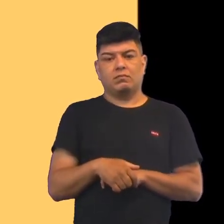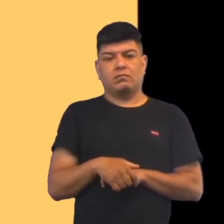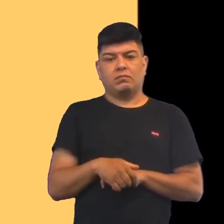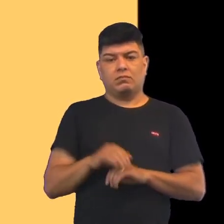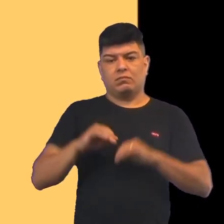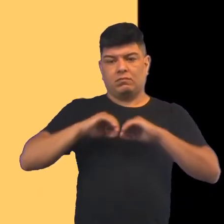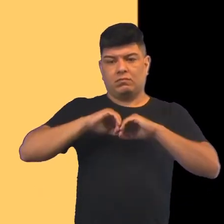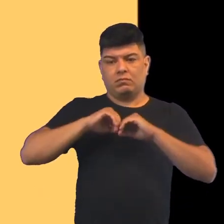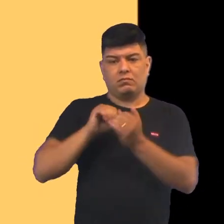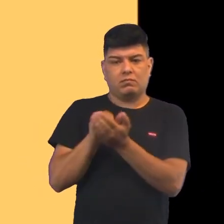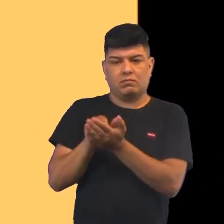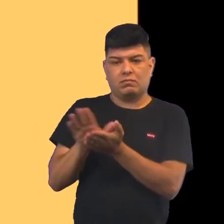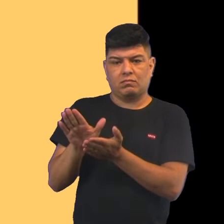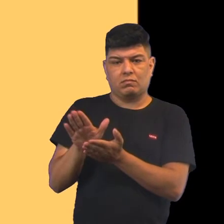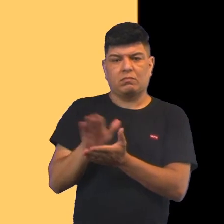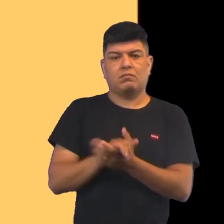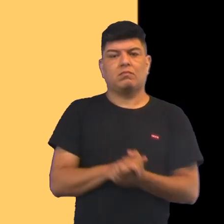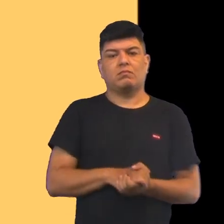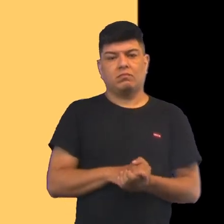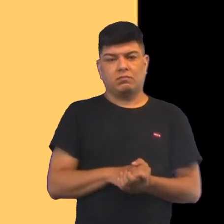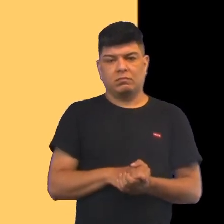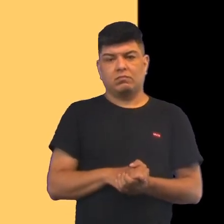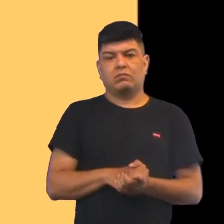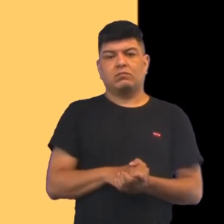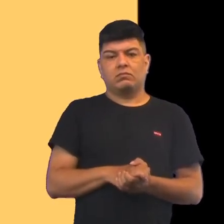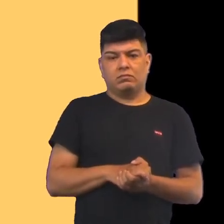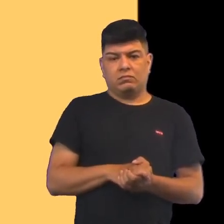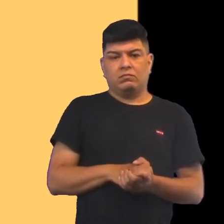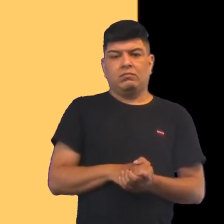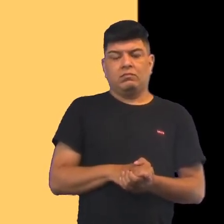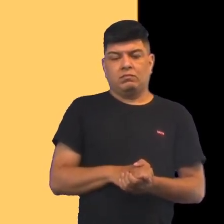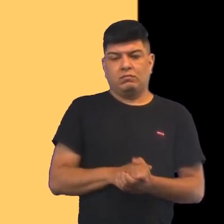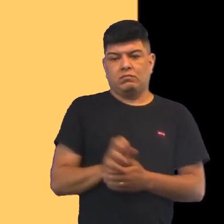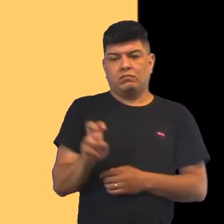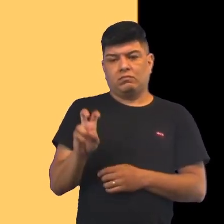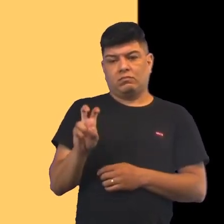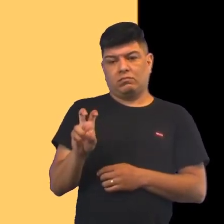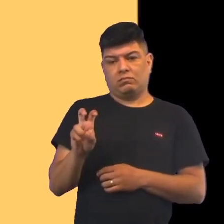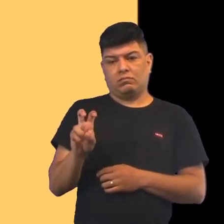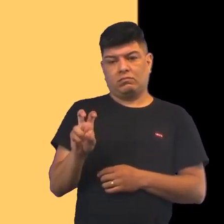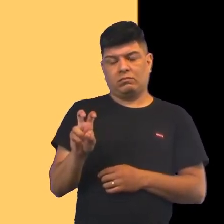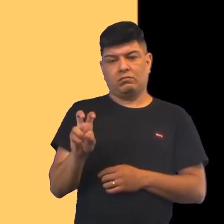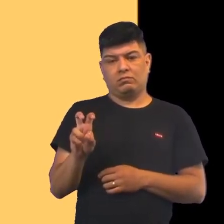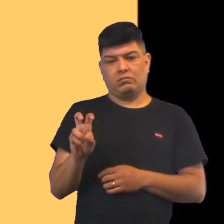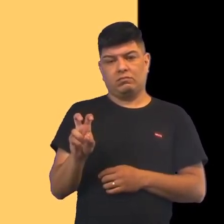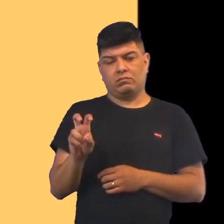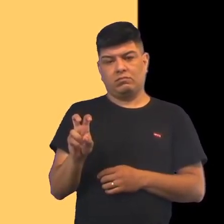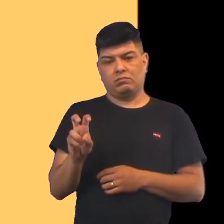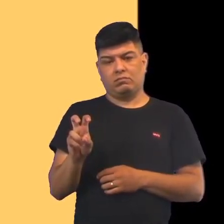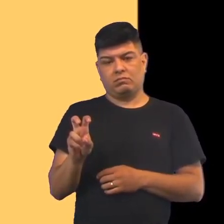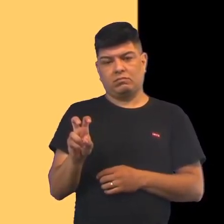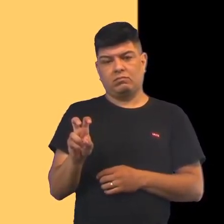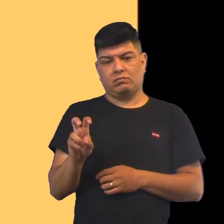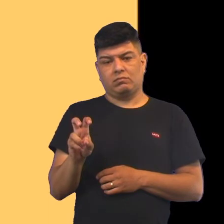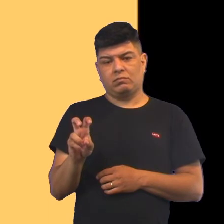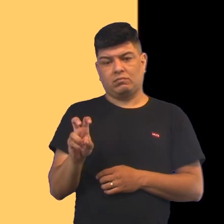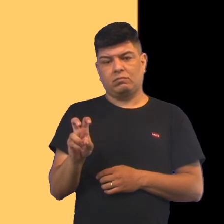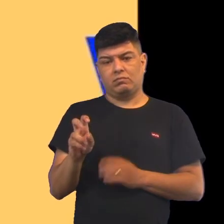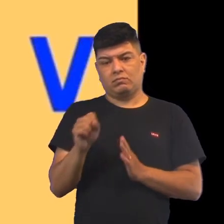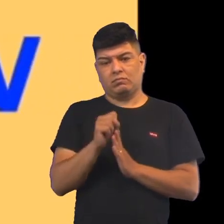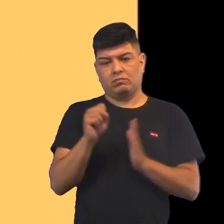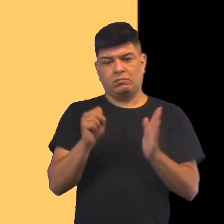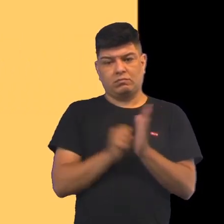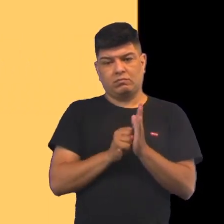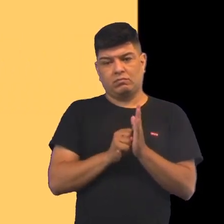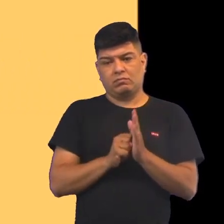Eliminamos os 2 últimos zeros, teremos o 5. Ano de 500 pertence ao